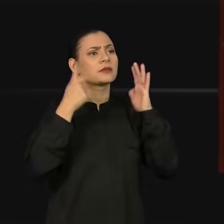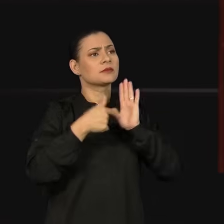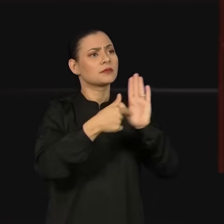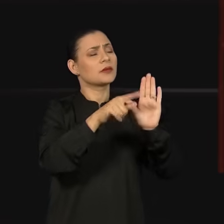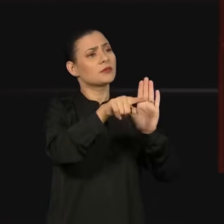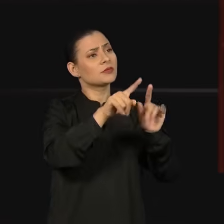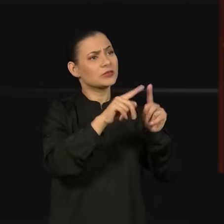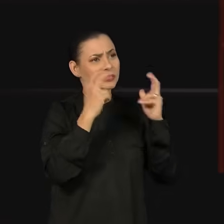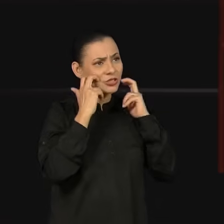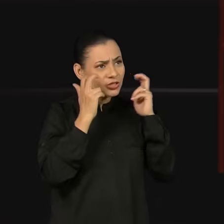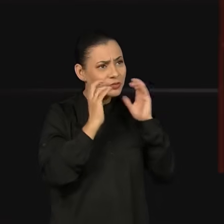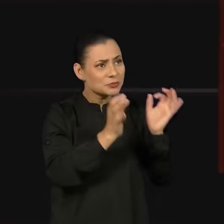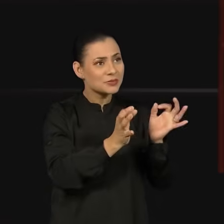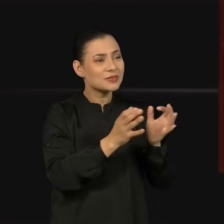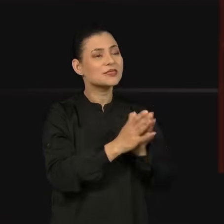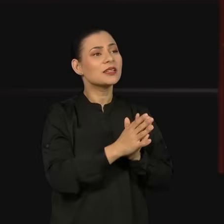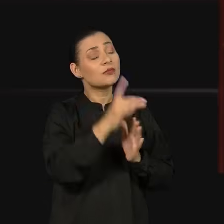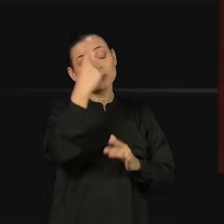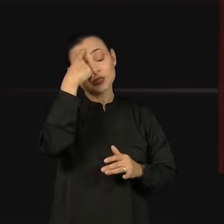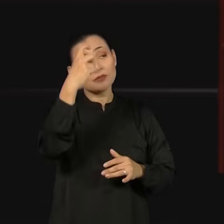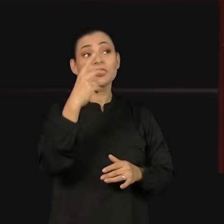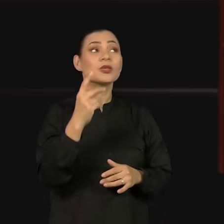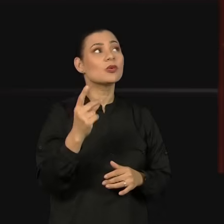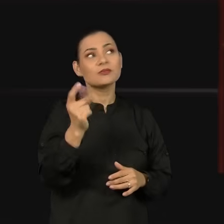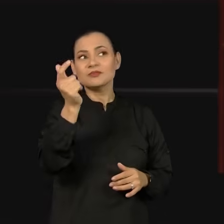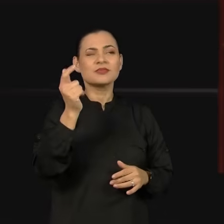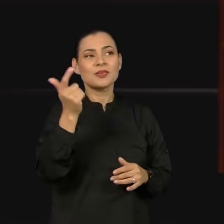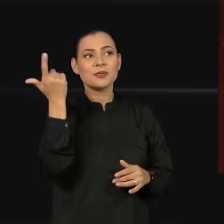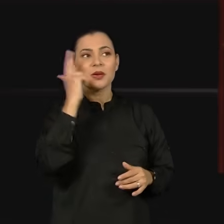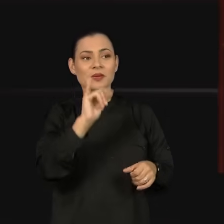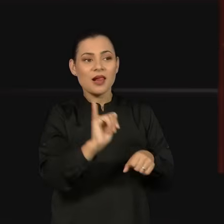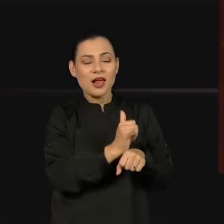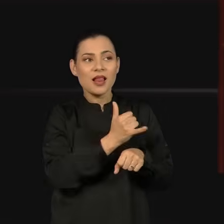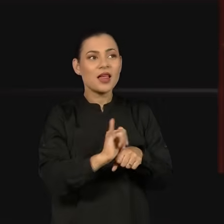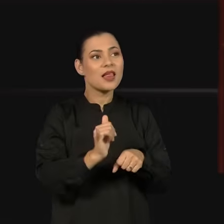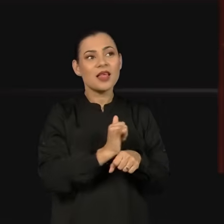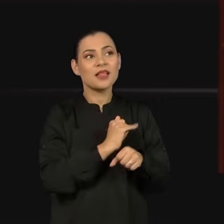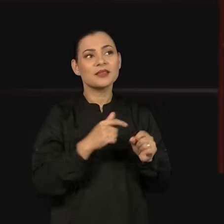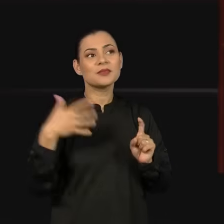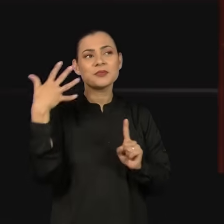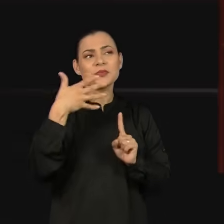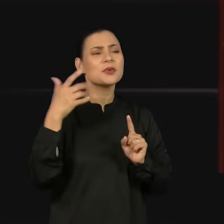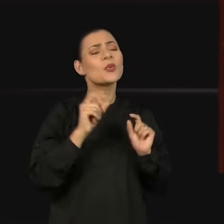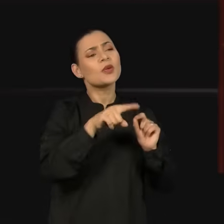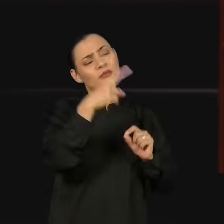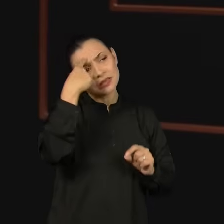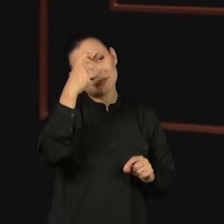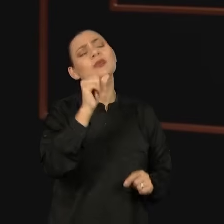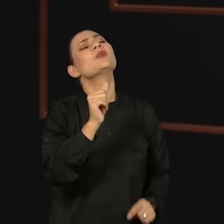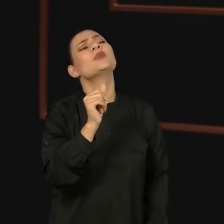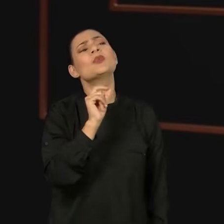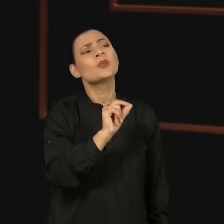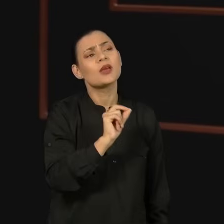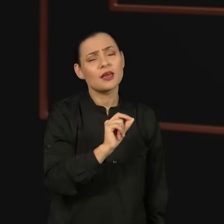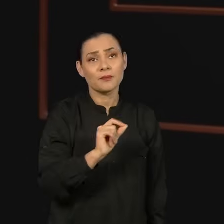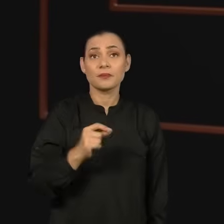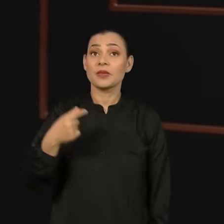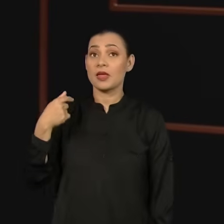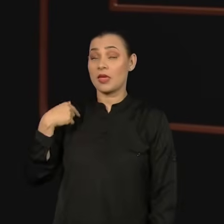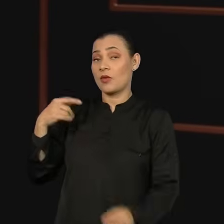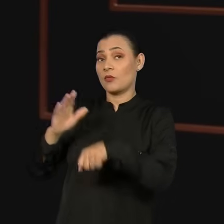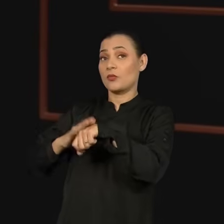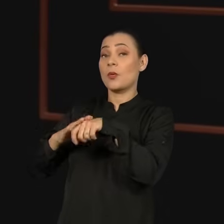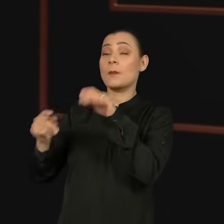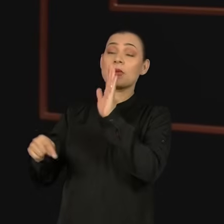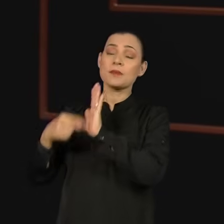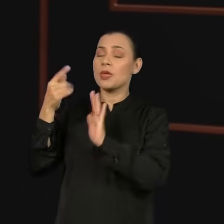pessoa tímida. E aí você inventou aí um truque para realizar esses seminários. Que truque foi esse? Então, eu fiz um teatro,